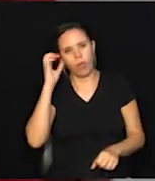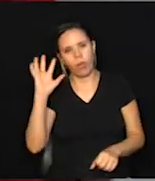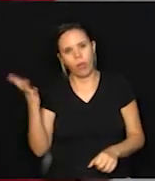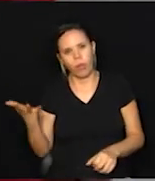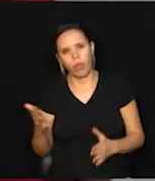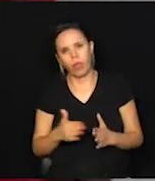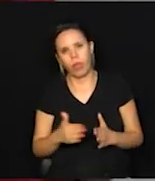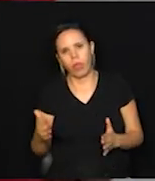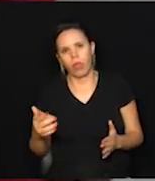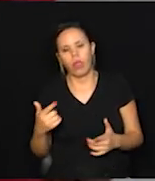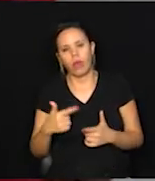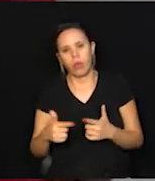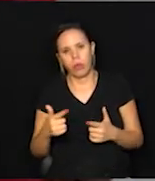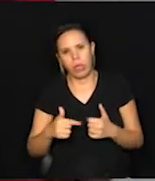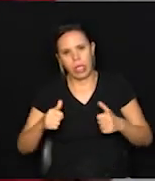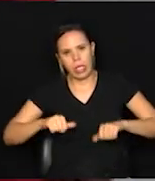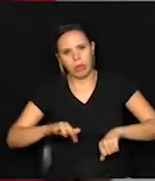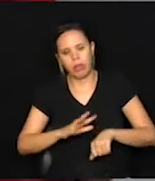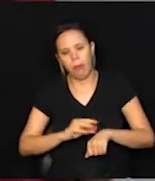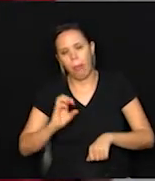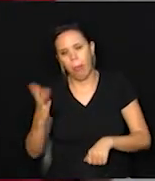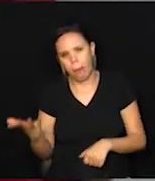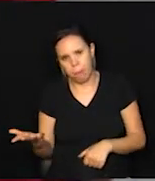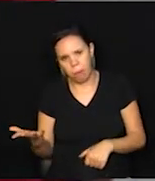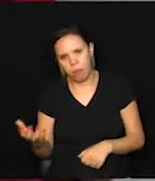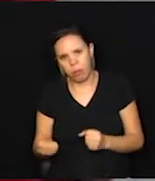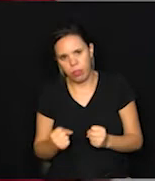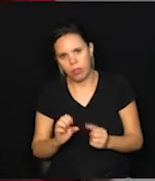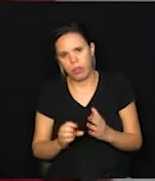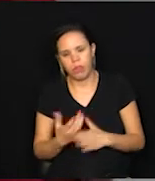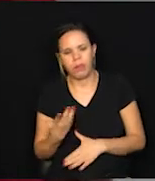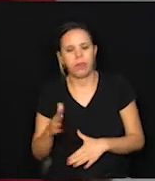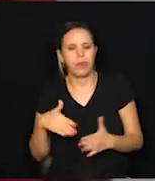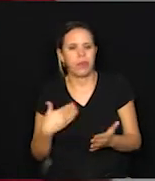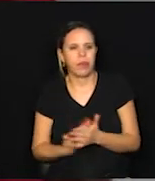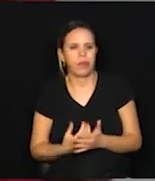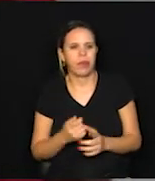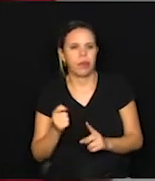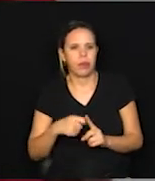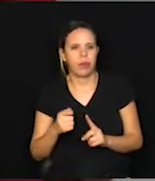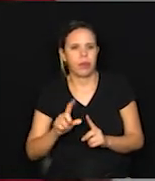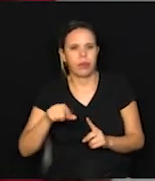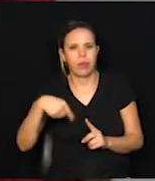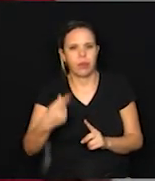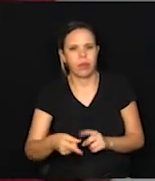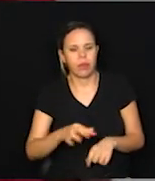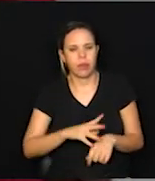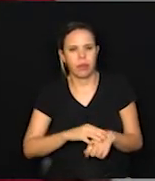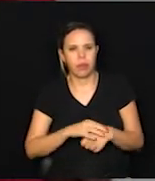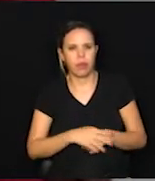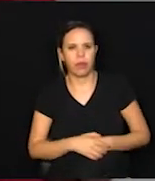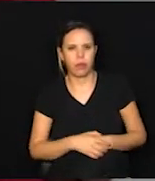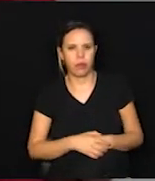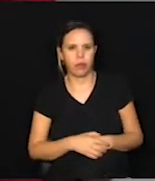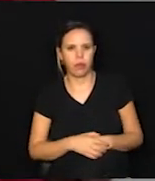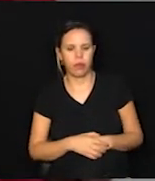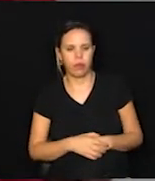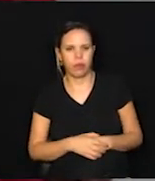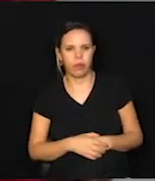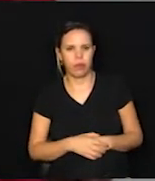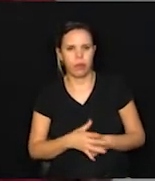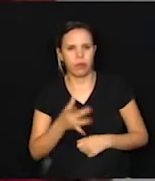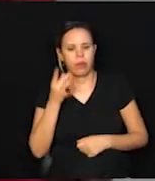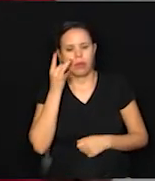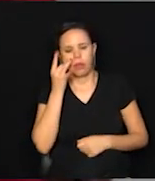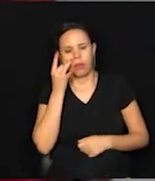fase aguda da doença ou pode acontecer em até alguns meses após a doença. A